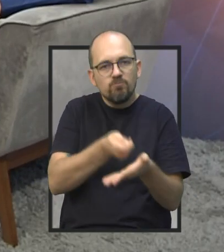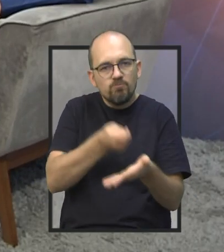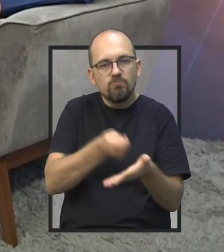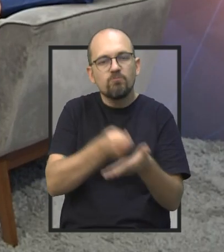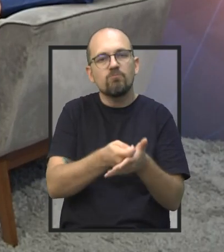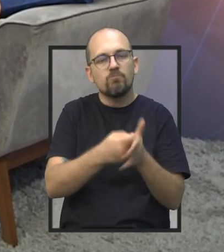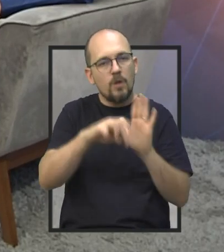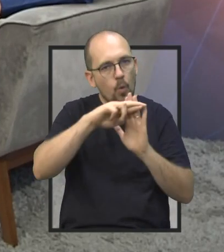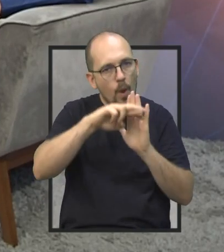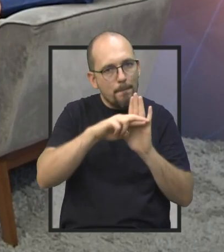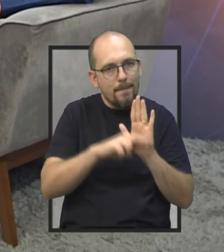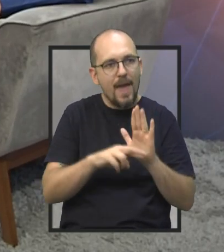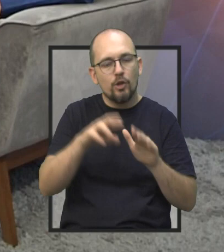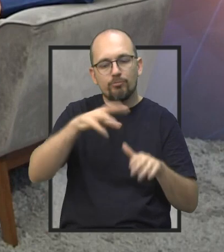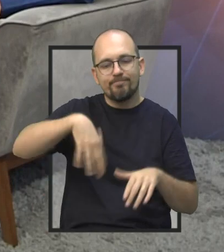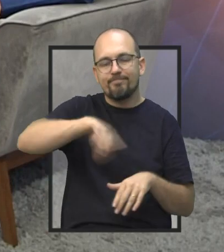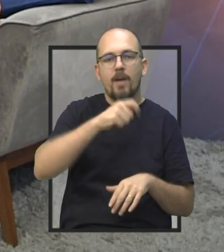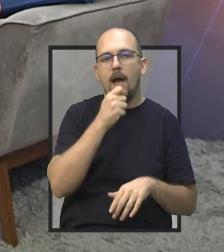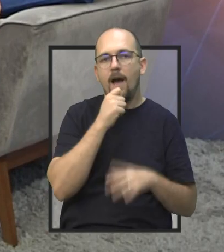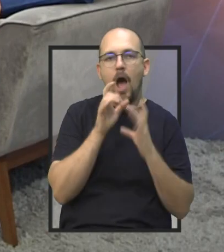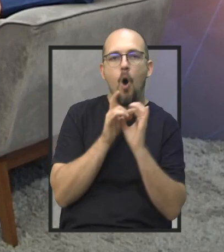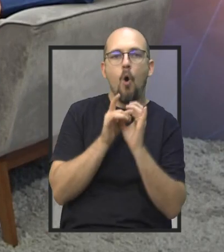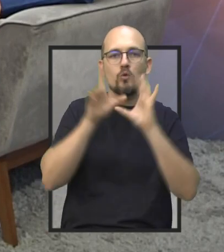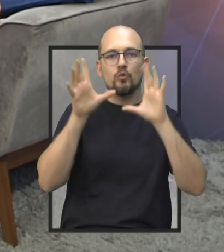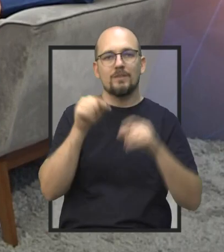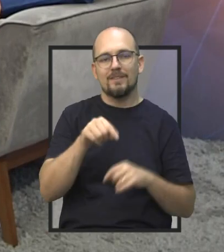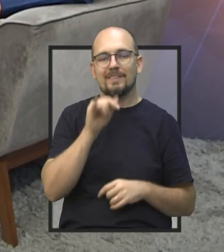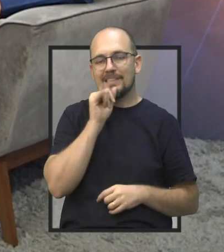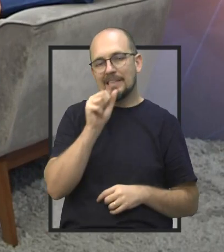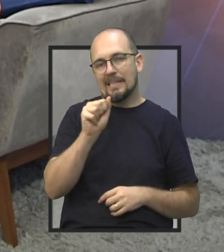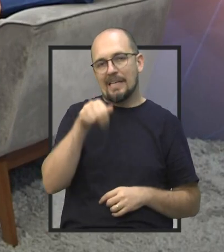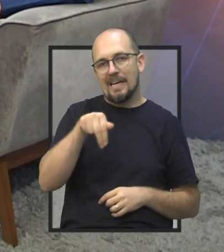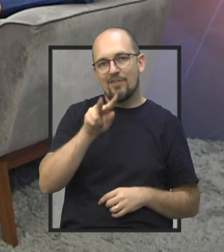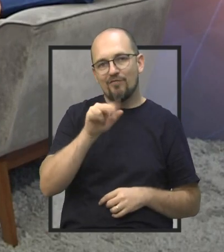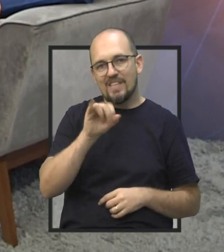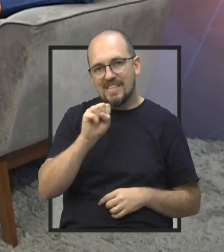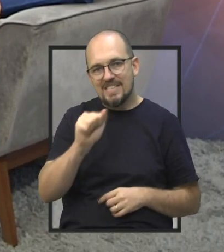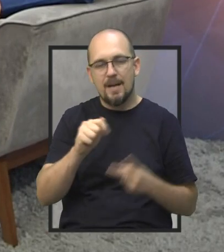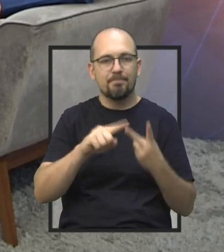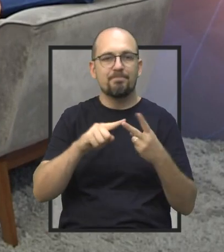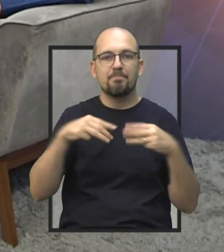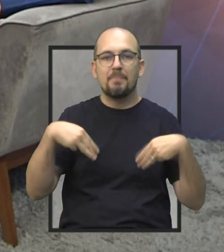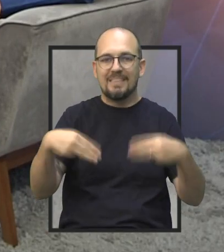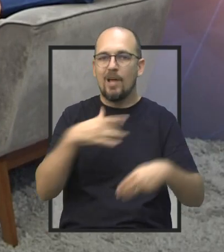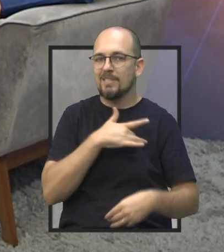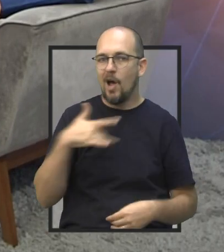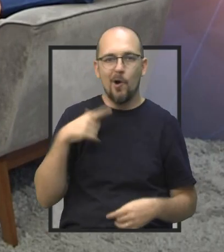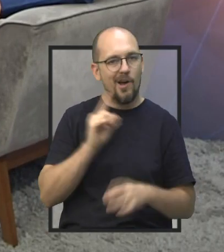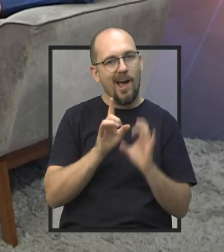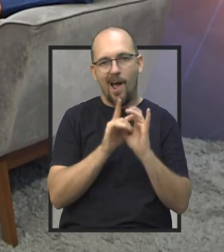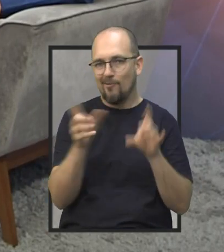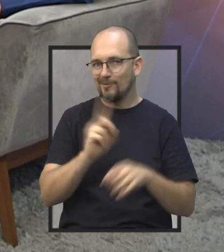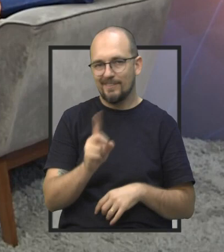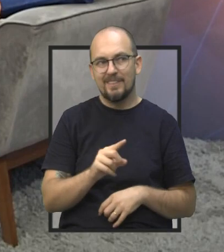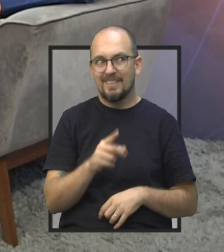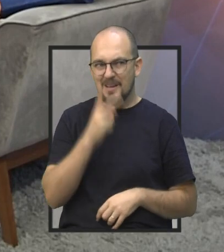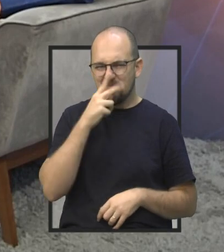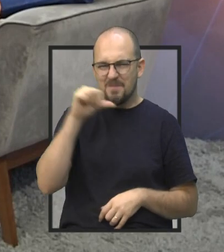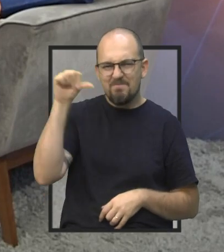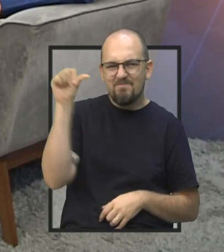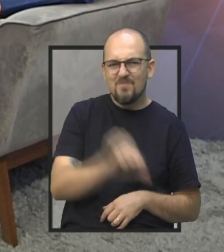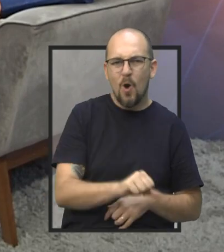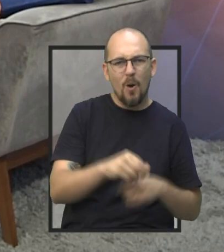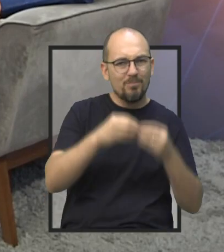regulamentação pelos órgãos reguladores, como a Anvisa, o Ministério da Saúde. Eles podem, inclusive, ser mais prejudiciais,